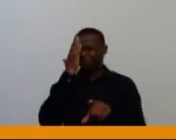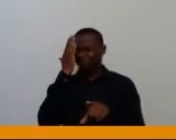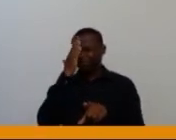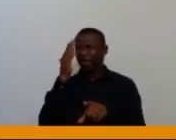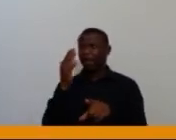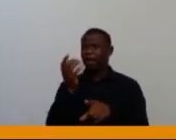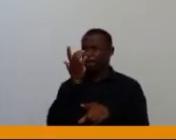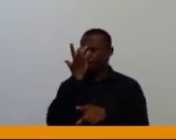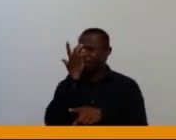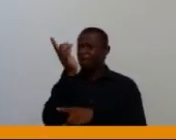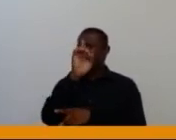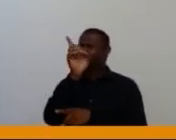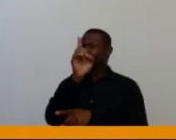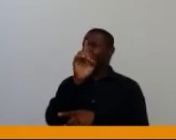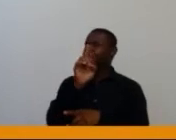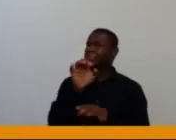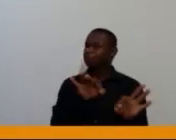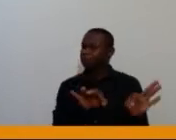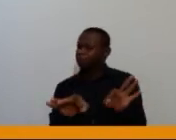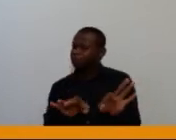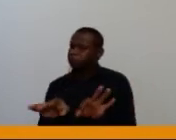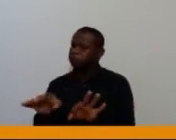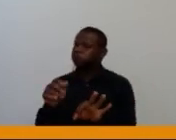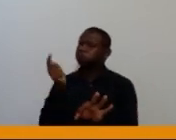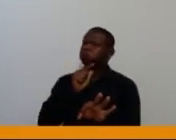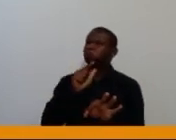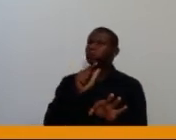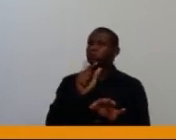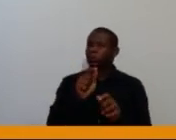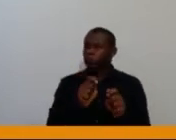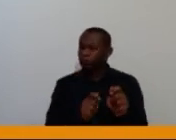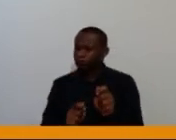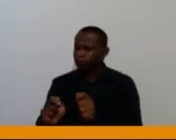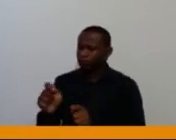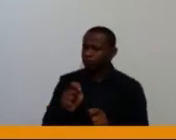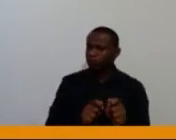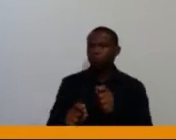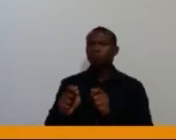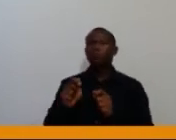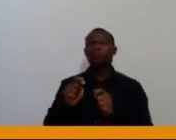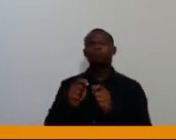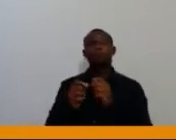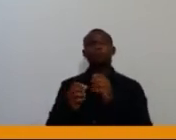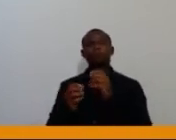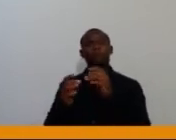nacionais. Então, a gente está construindo esse...